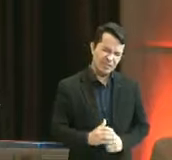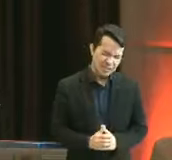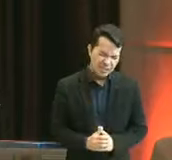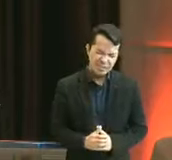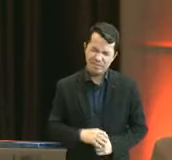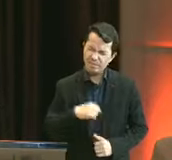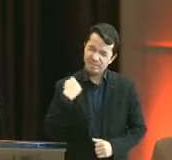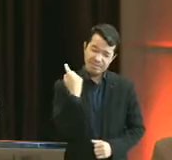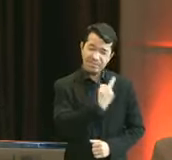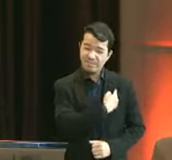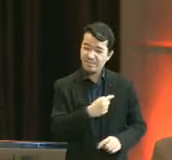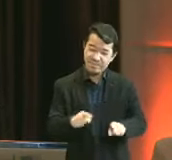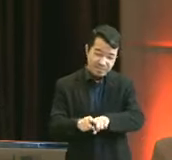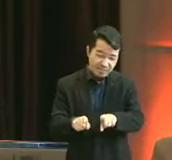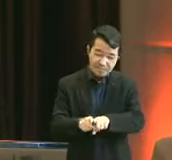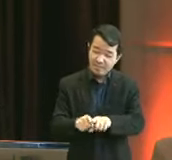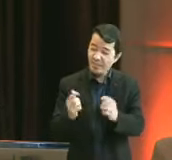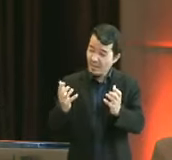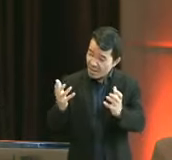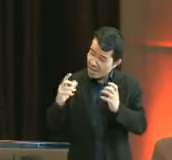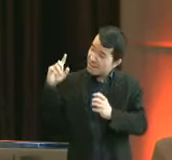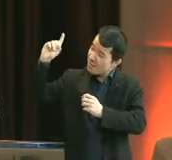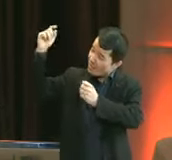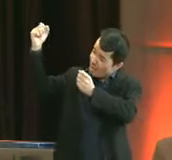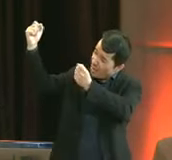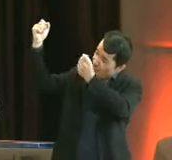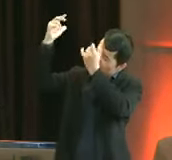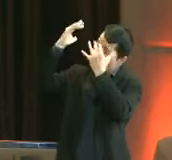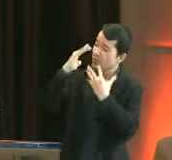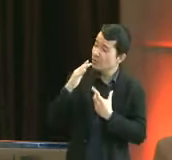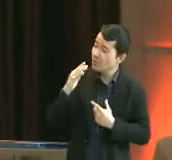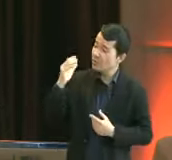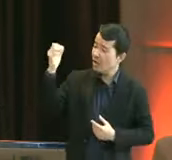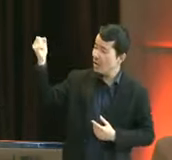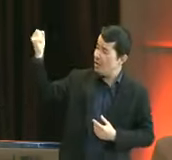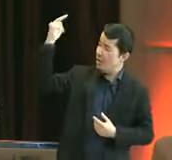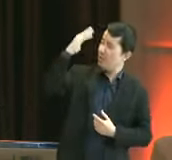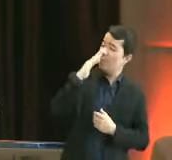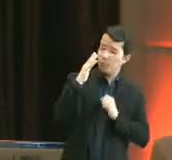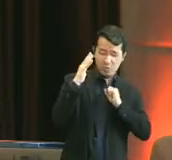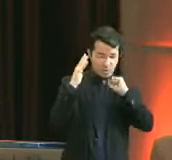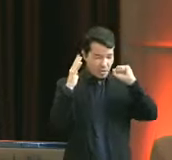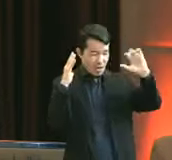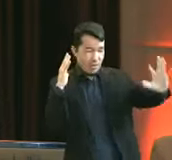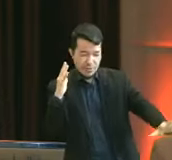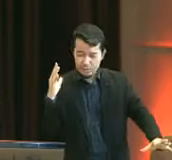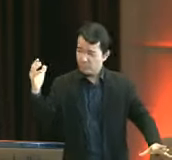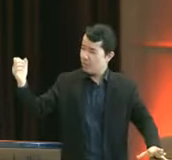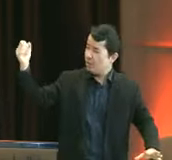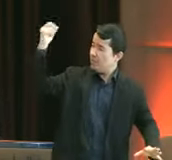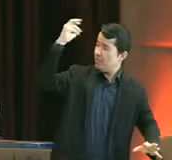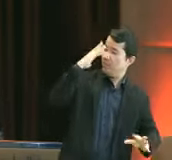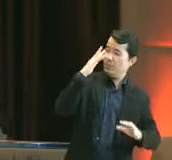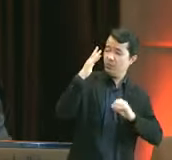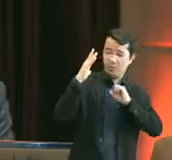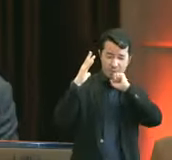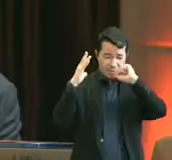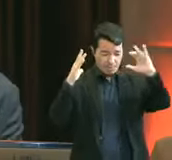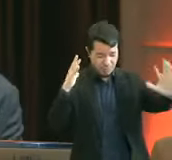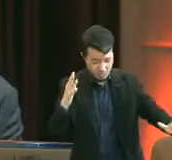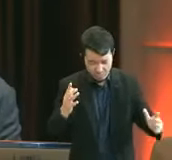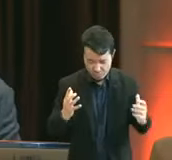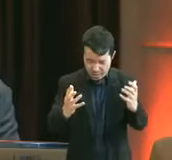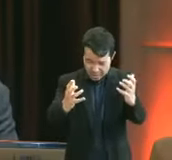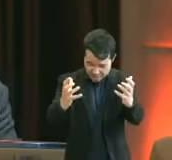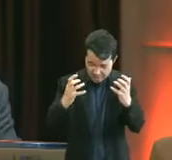tua graça multipliquem a farinha, o azeite, que o óleo do Espírito seja derramado neste lugar. Queremos sair